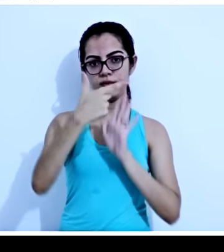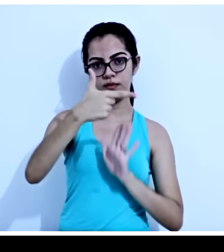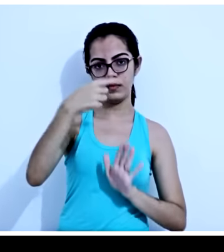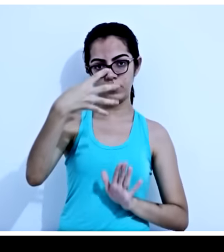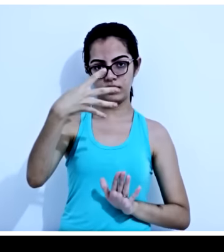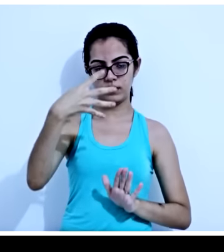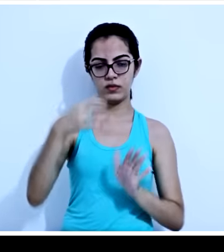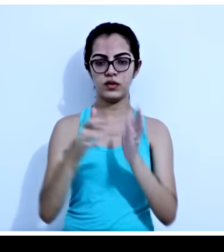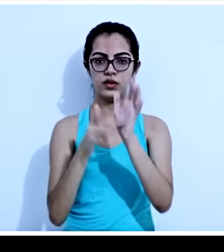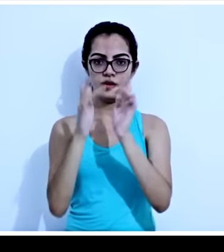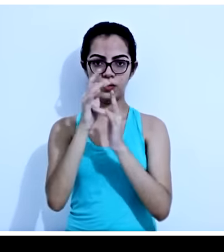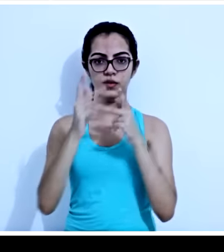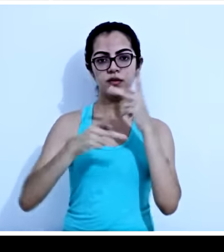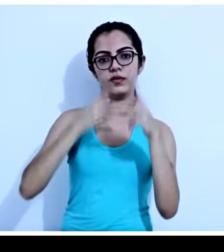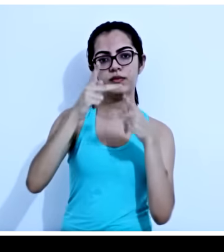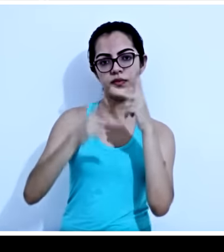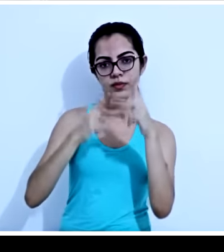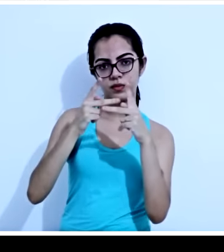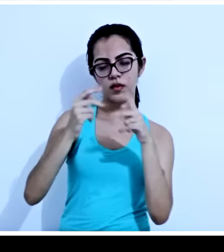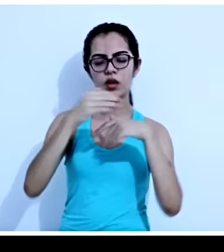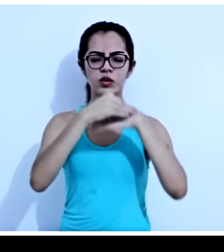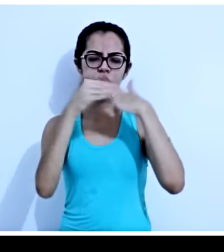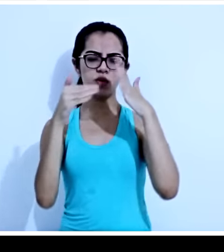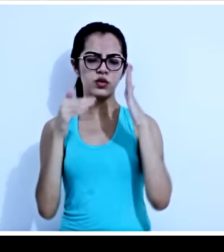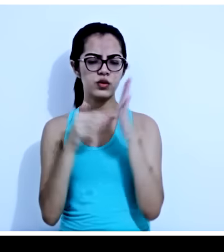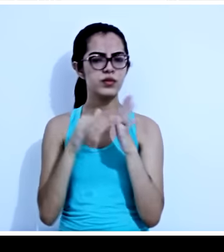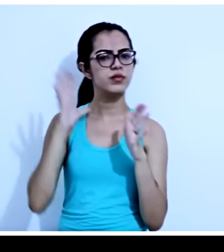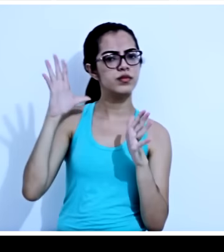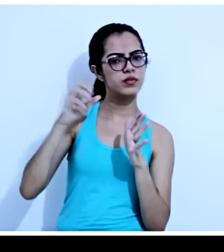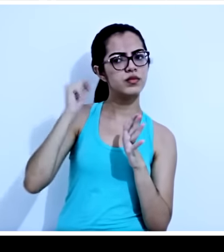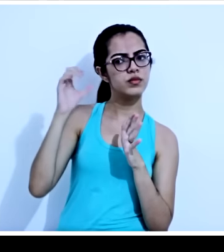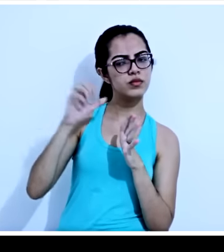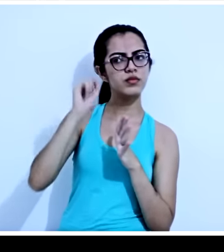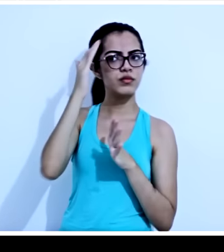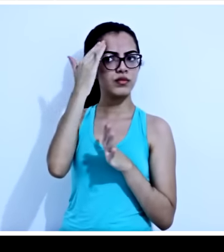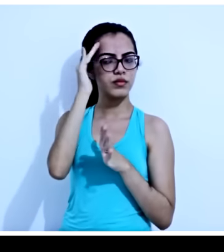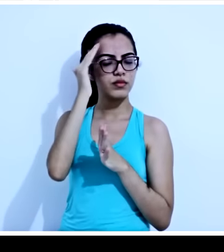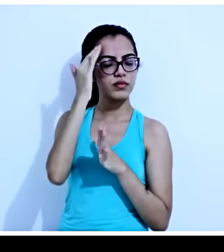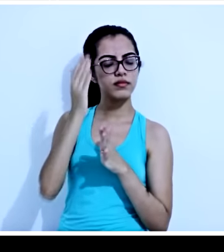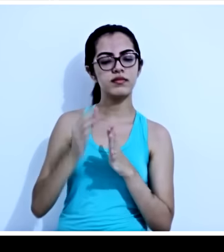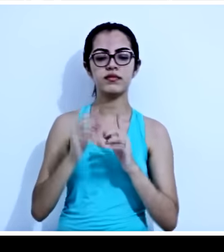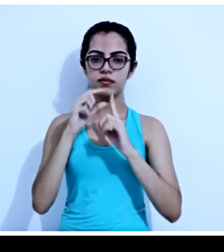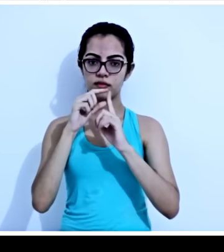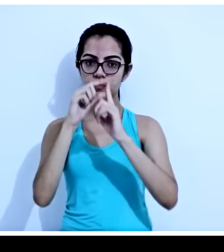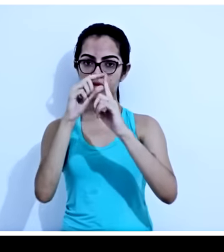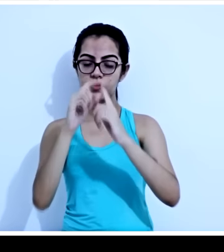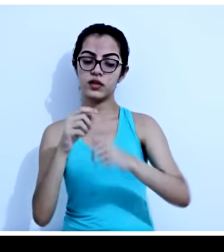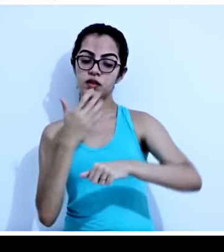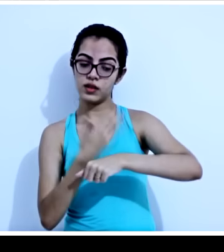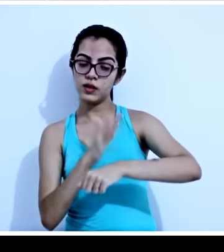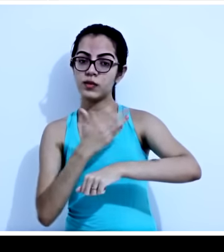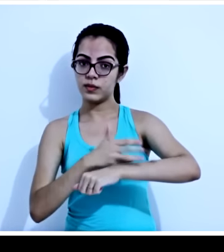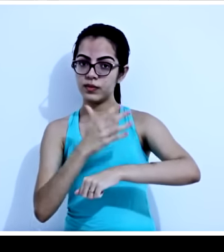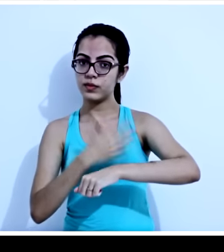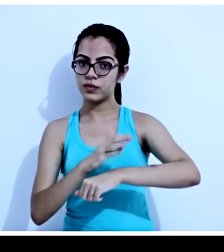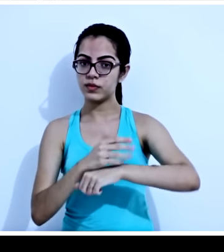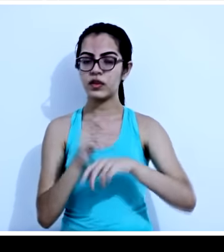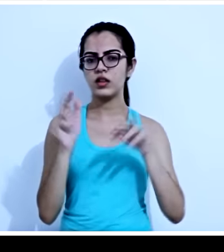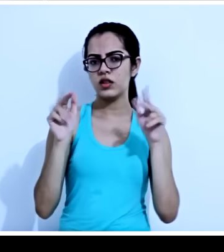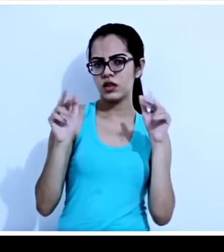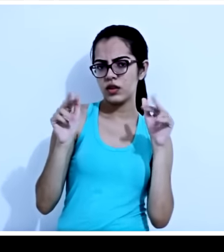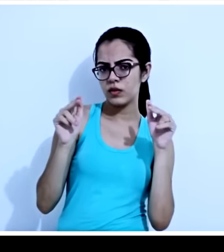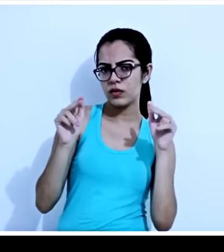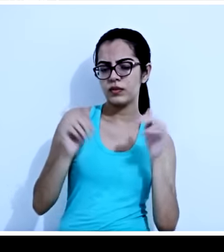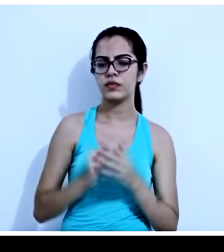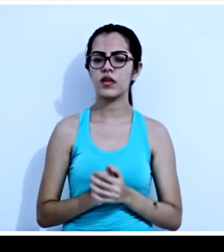Jesus diz: todo aquele, pois, que escuta estas minhas palavras e as pratica, é semelhante a um